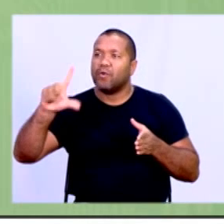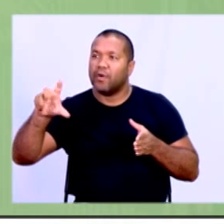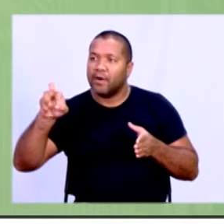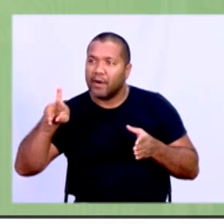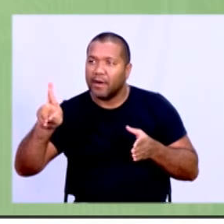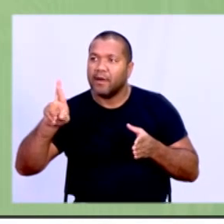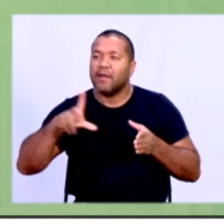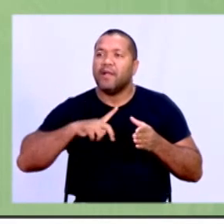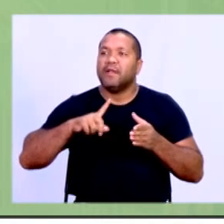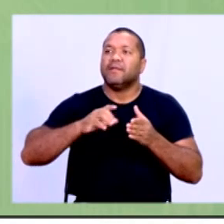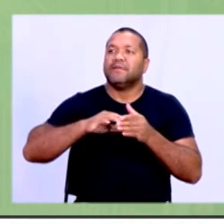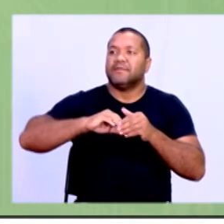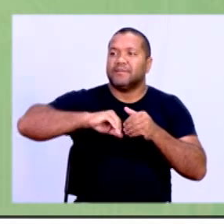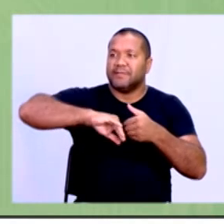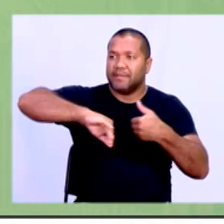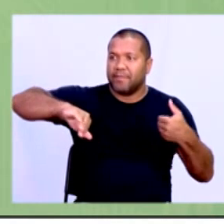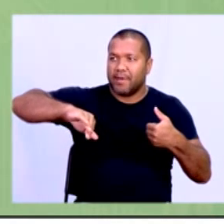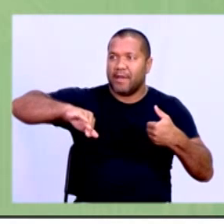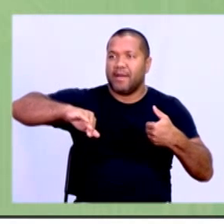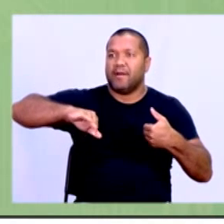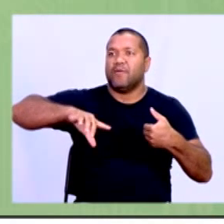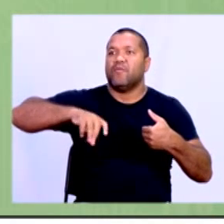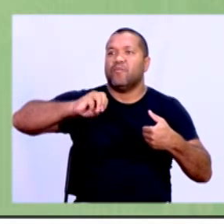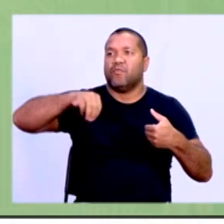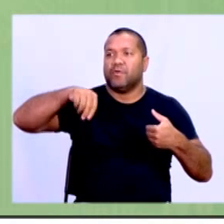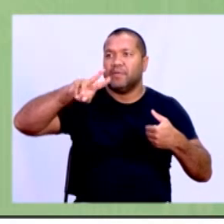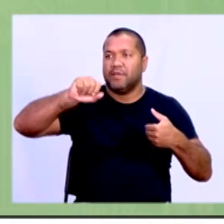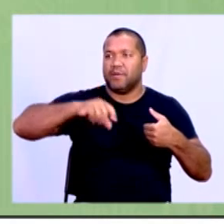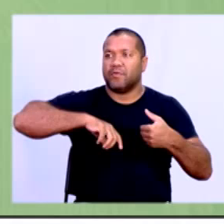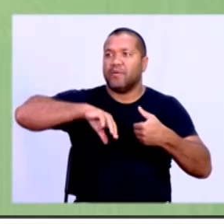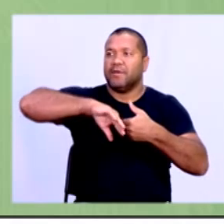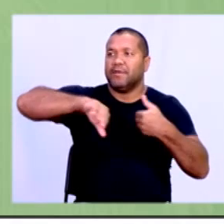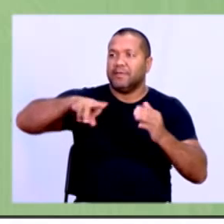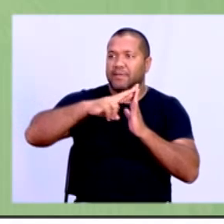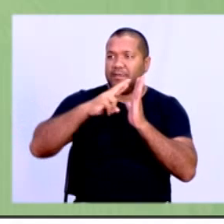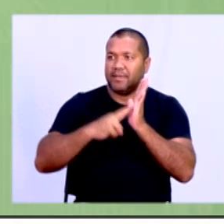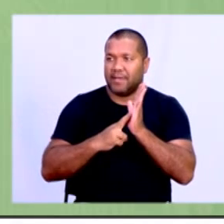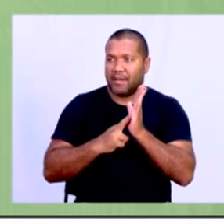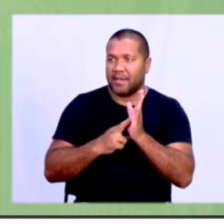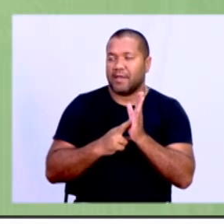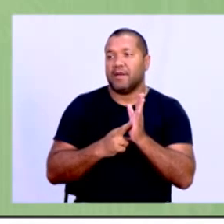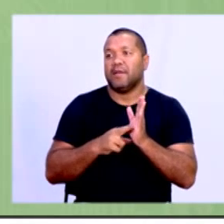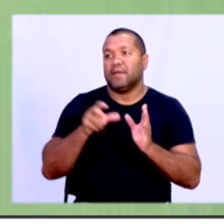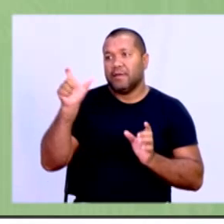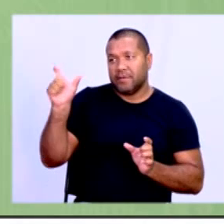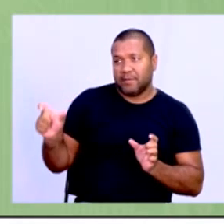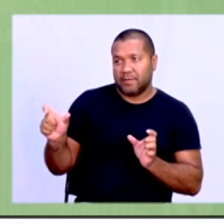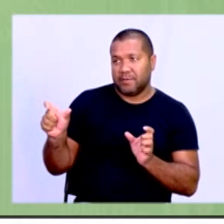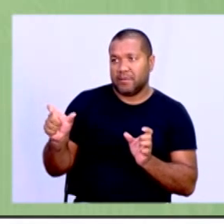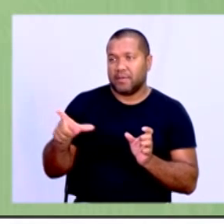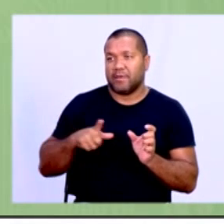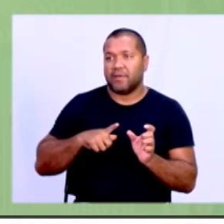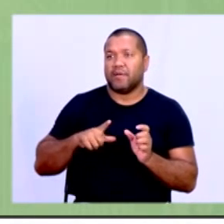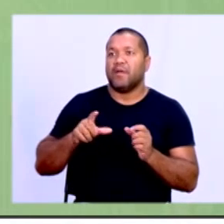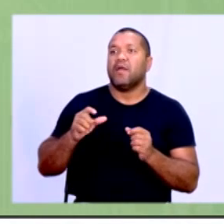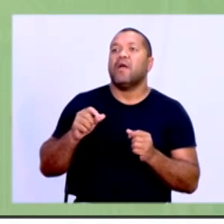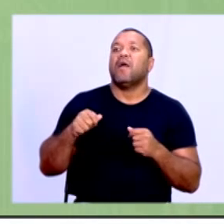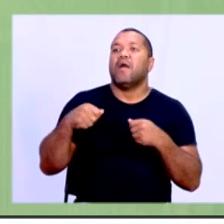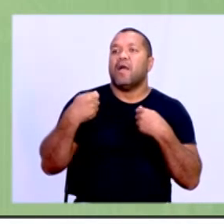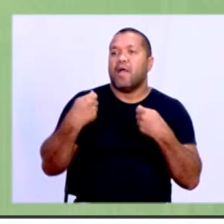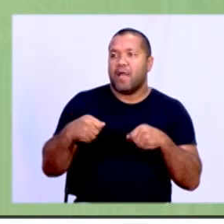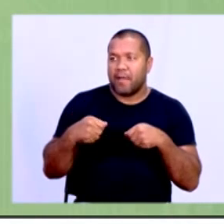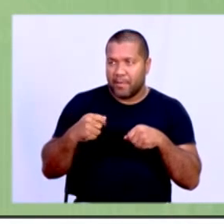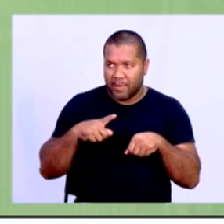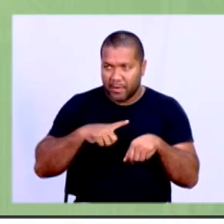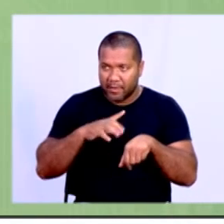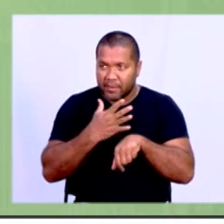dados com as regras de negócio da interface do usuário. É considerado uma boa